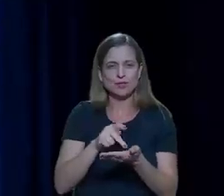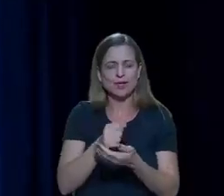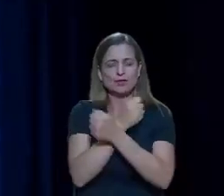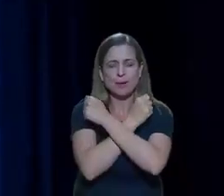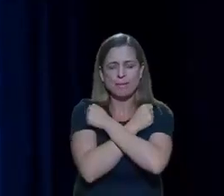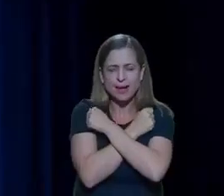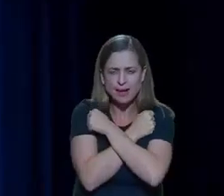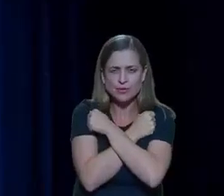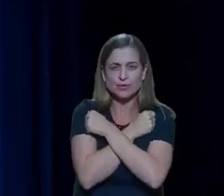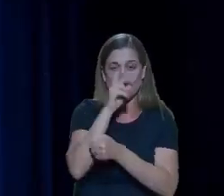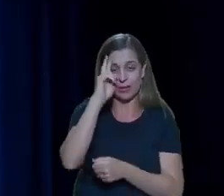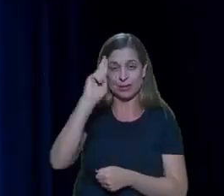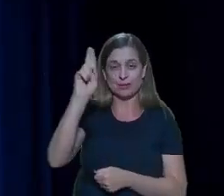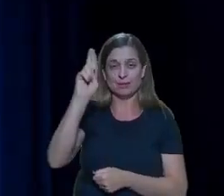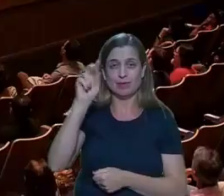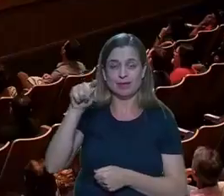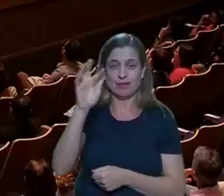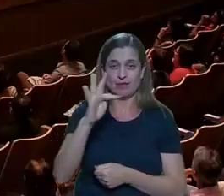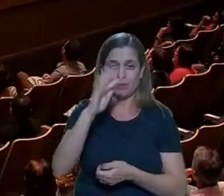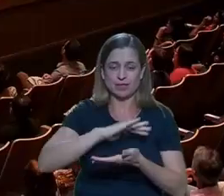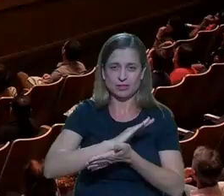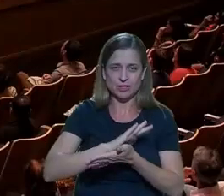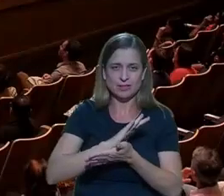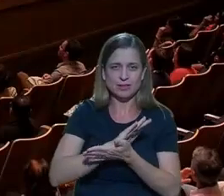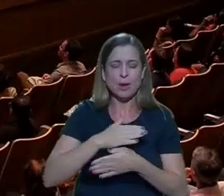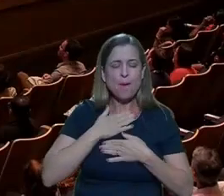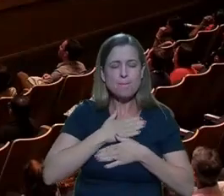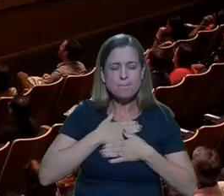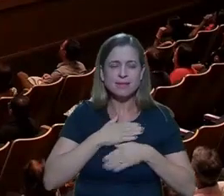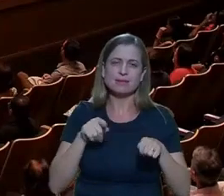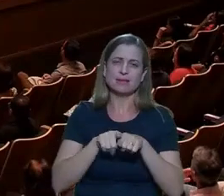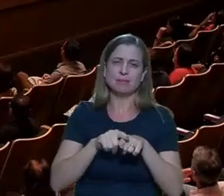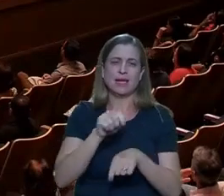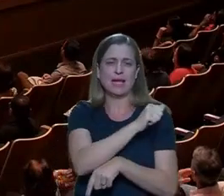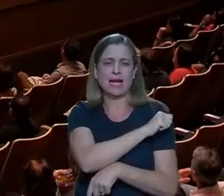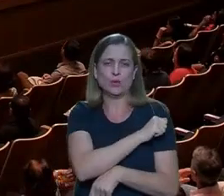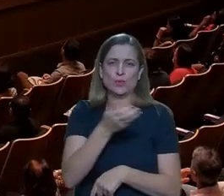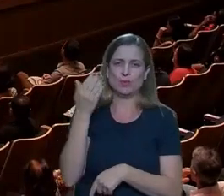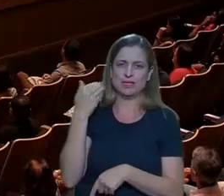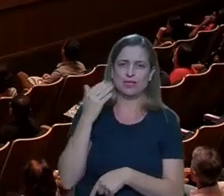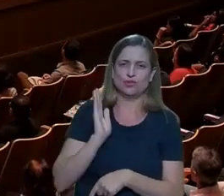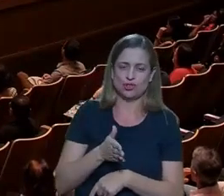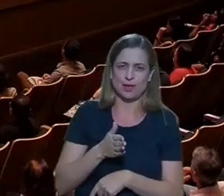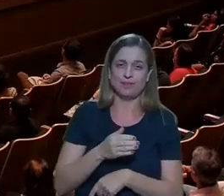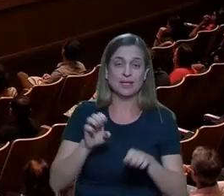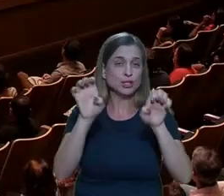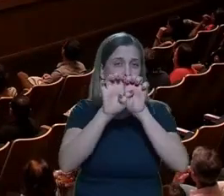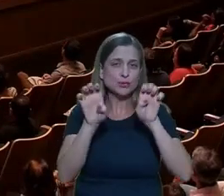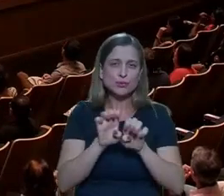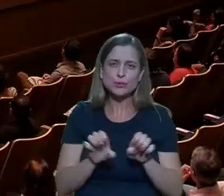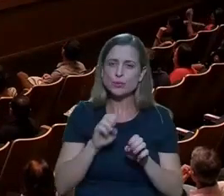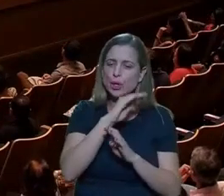do Uniaraxá, Fabrício. Tem um prazer muito grande de ser um ex-aluno aqui também, e ter toda essa estrutura hoje em prol